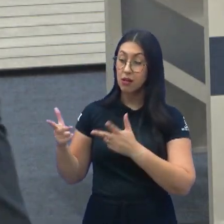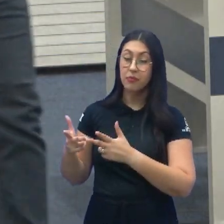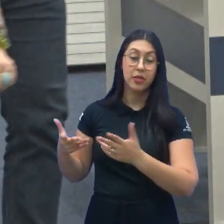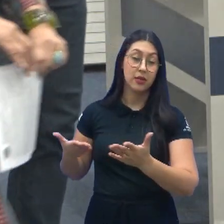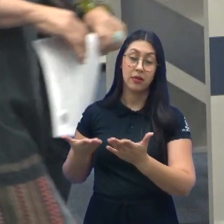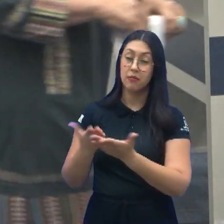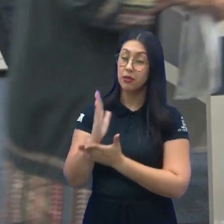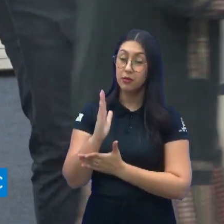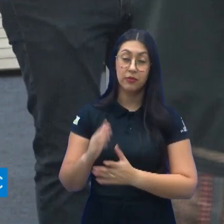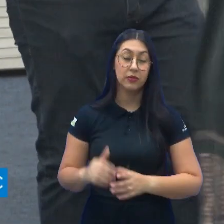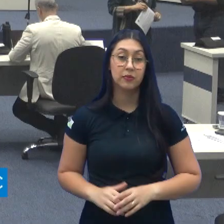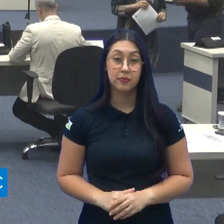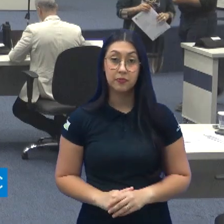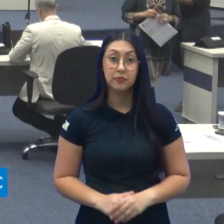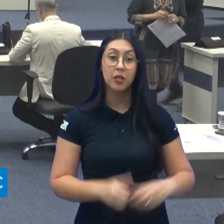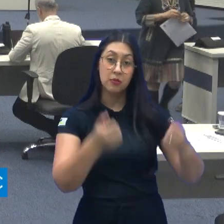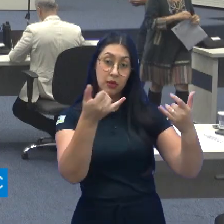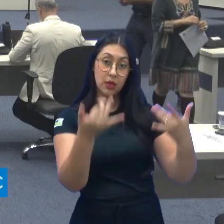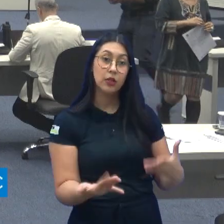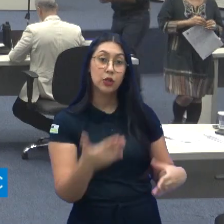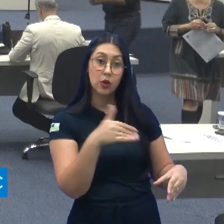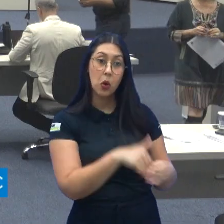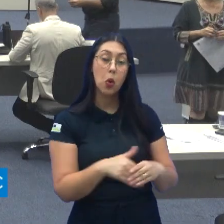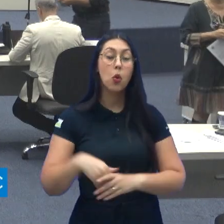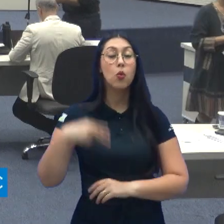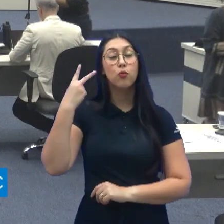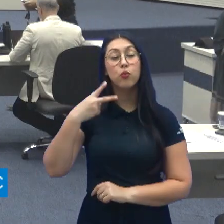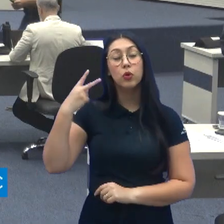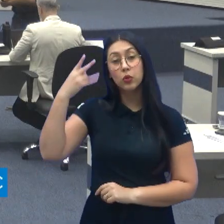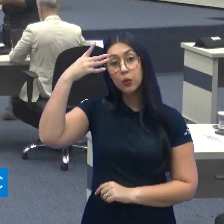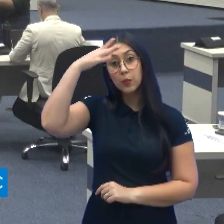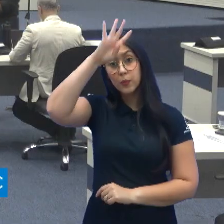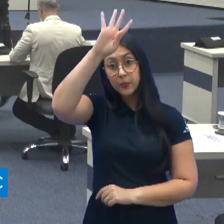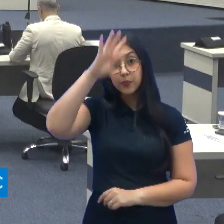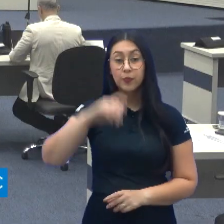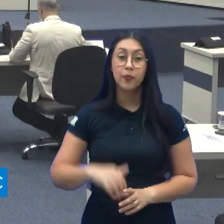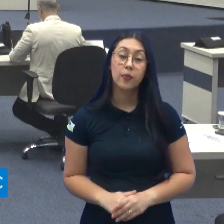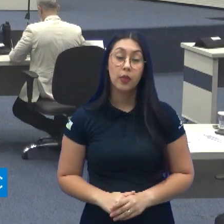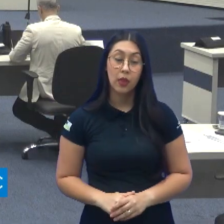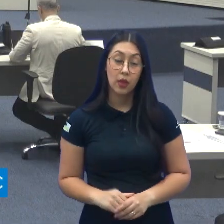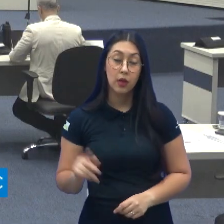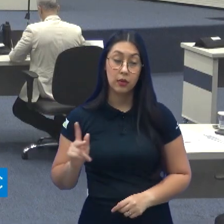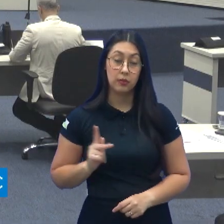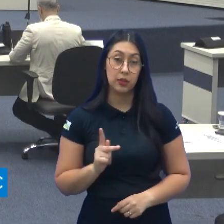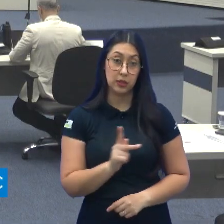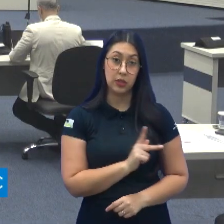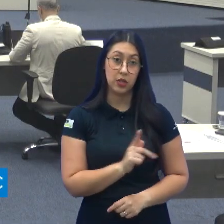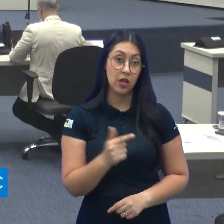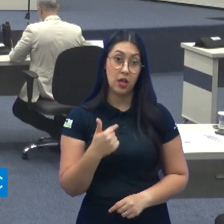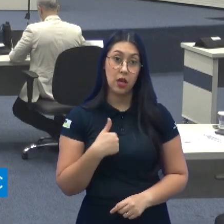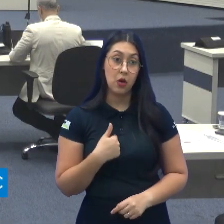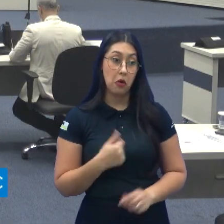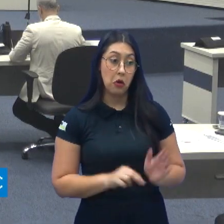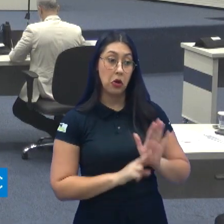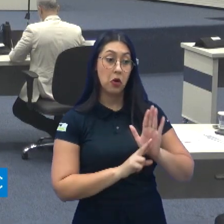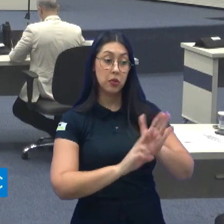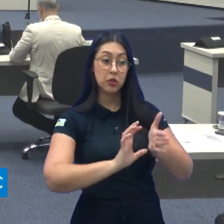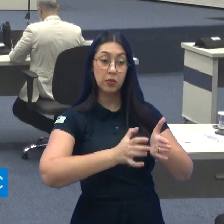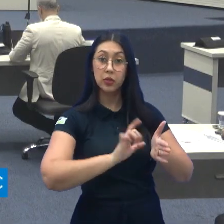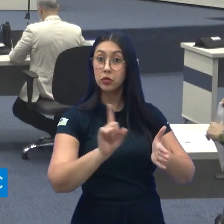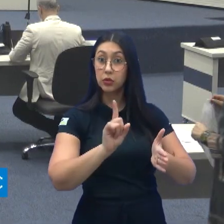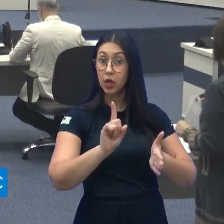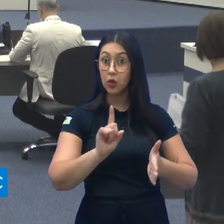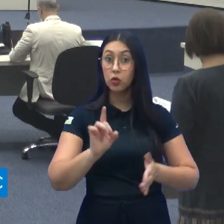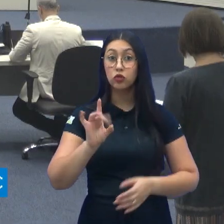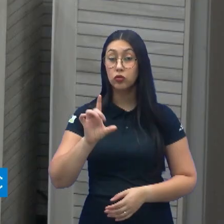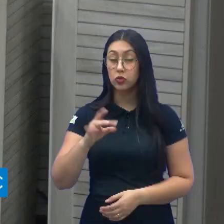requerimento. Justificativa de votação, vereador Sena. Presidente, eu não vou falar pelo partido e nem por todos, vou falar por mim.